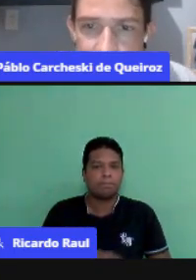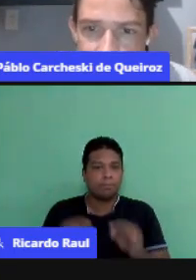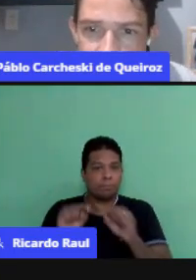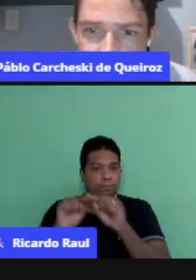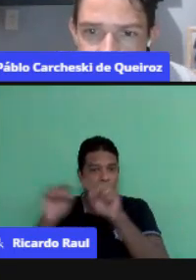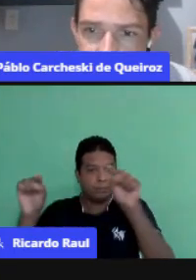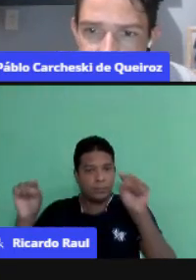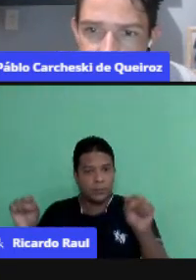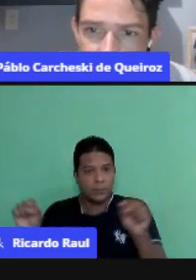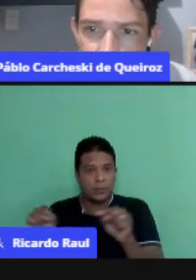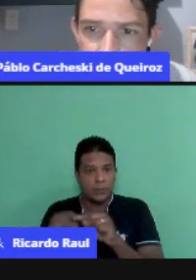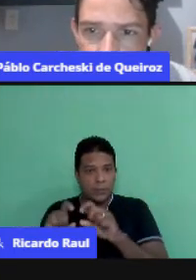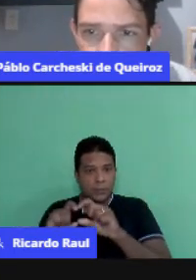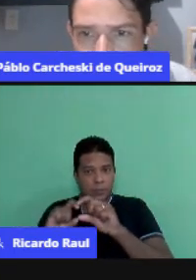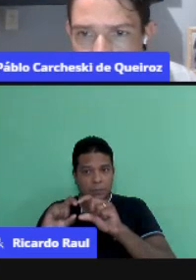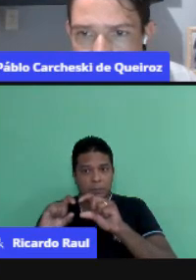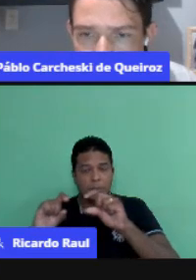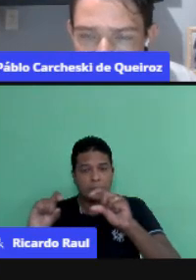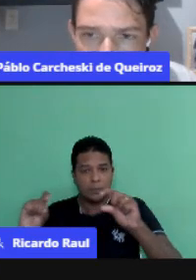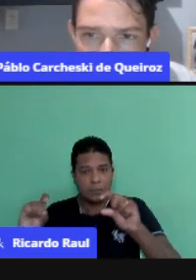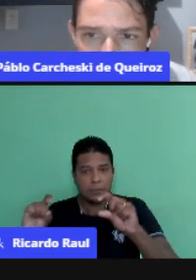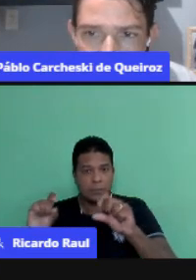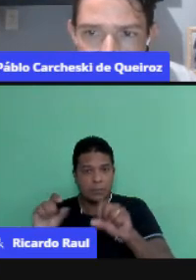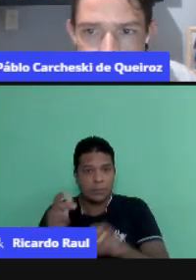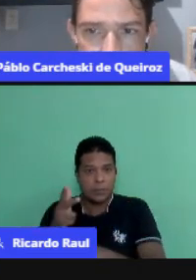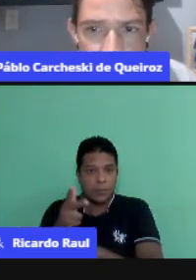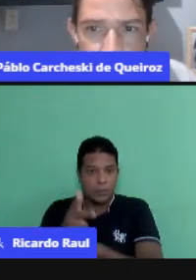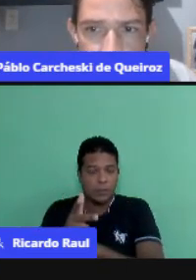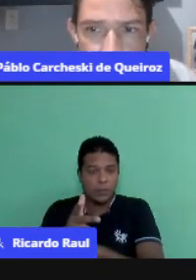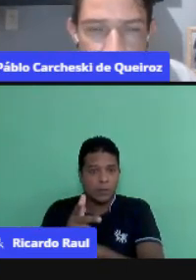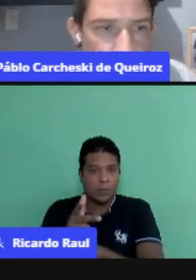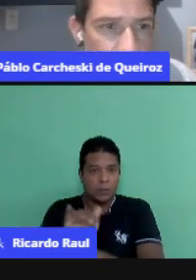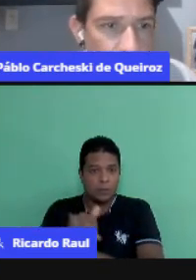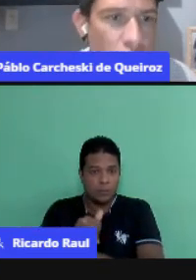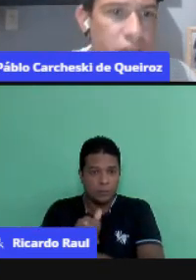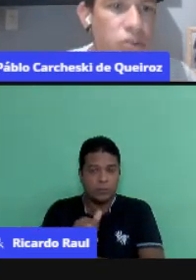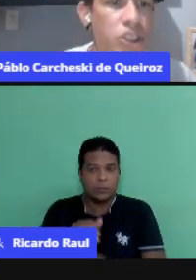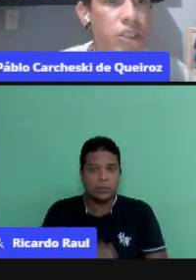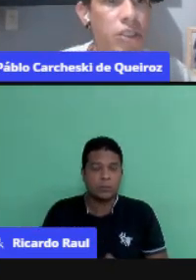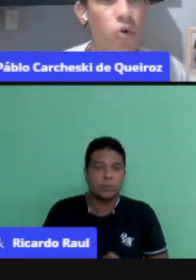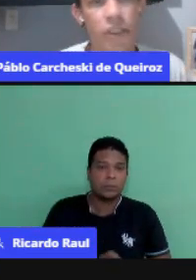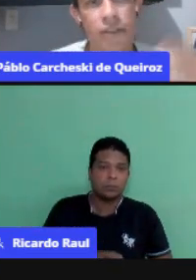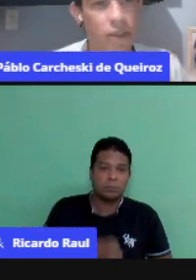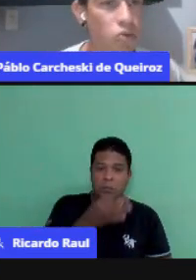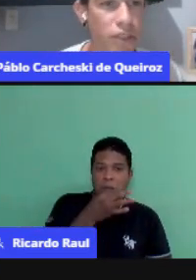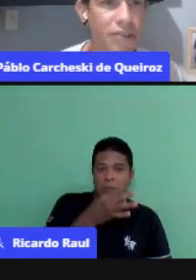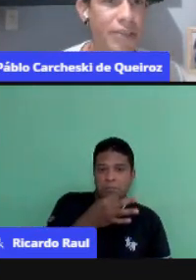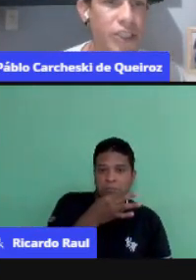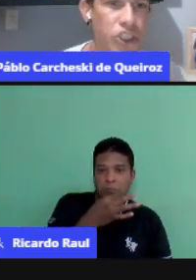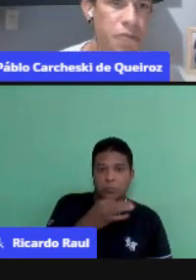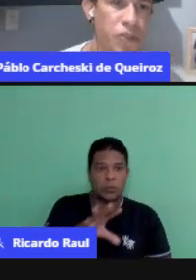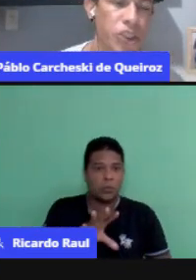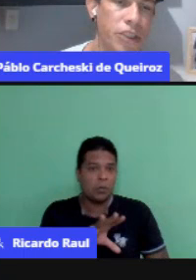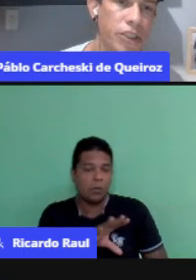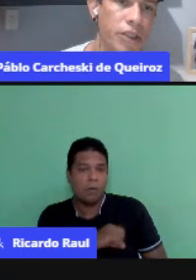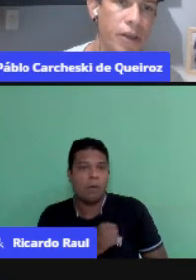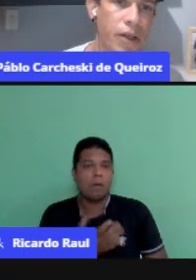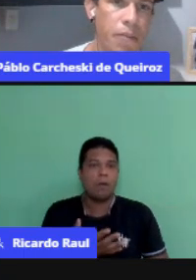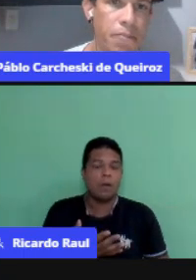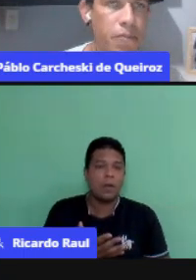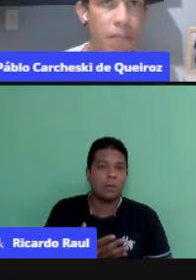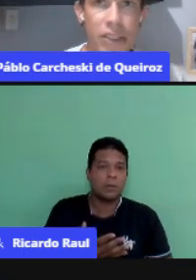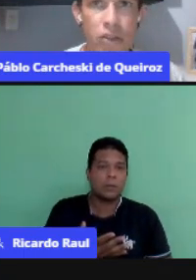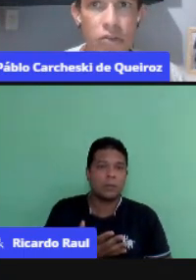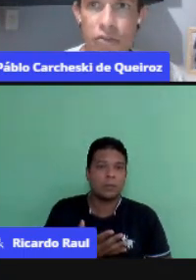que está nesse vídeo que está no YouTube, e aí eu sugiro para os professores que gostam ou que estão com necessidade